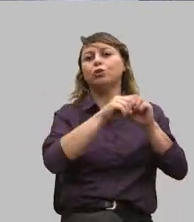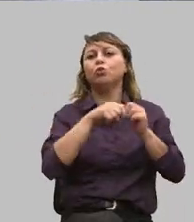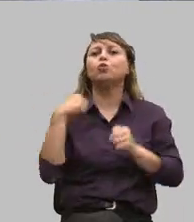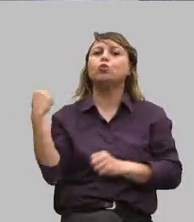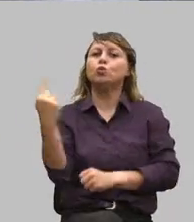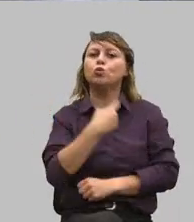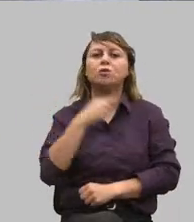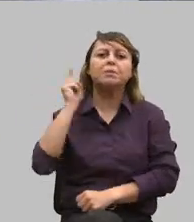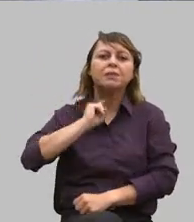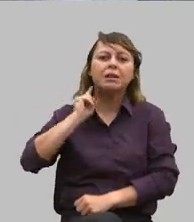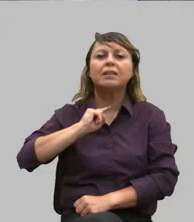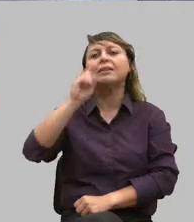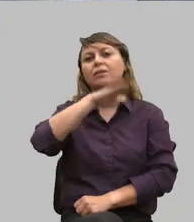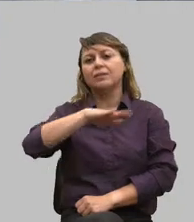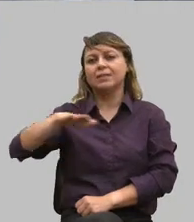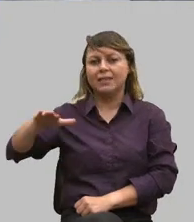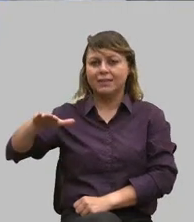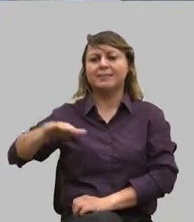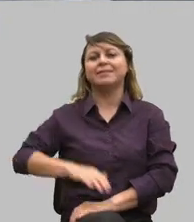mineiros das nossas